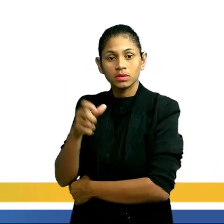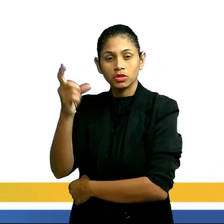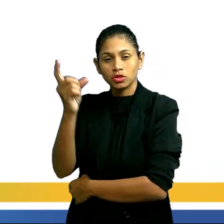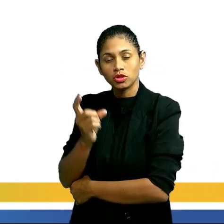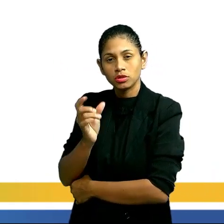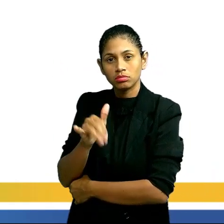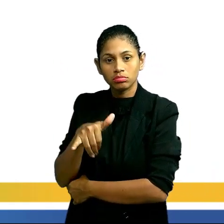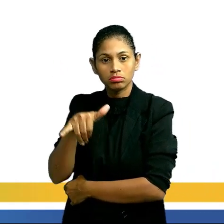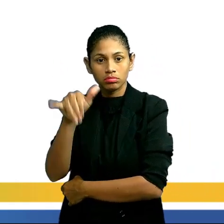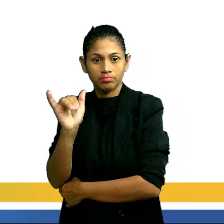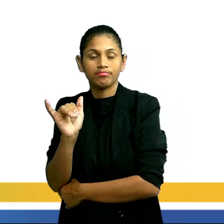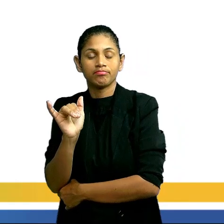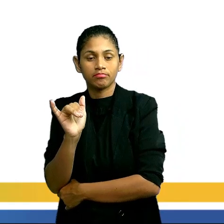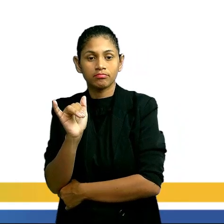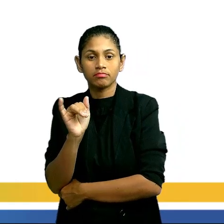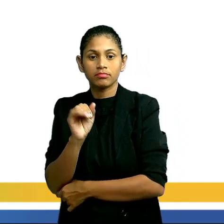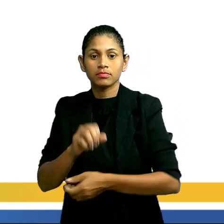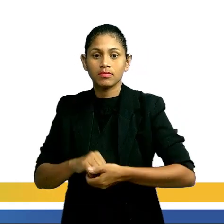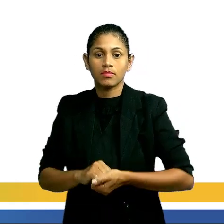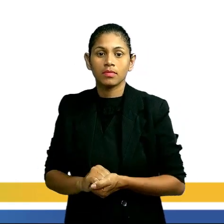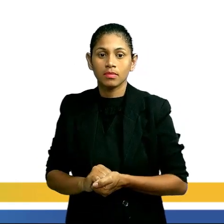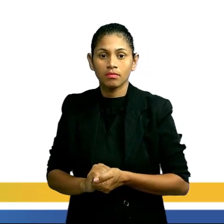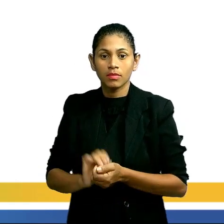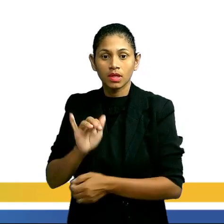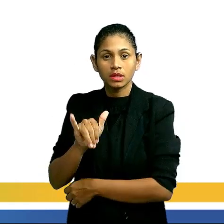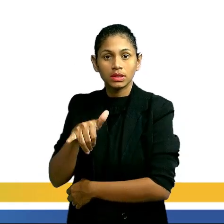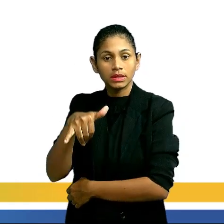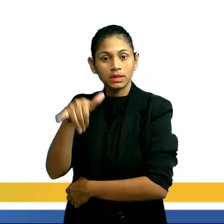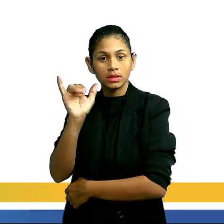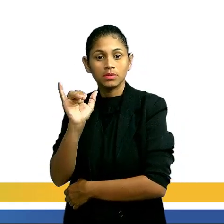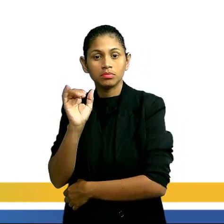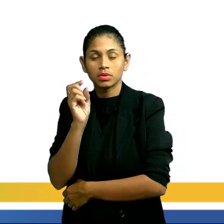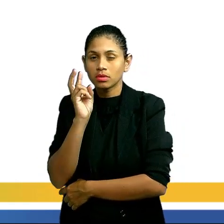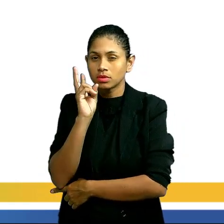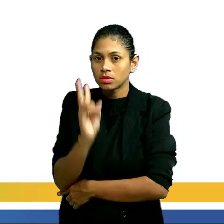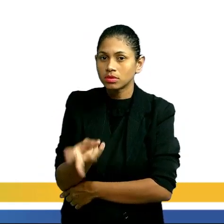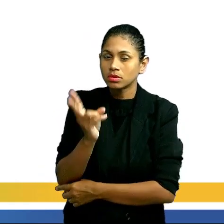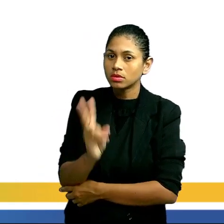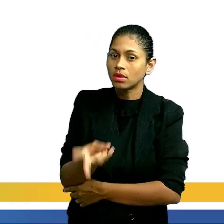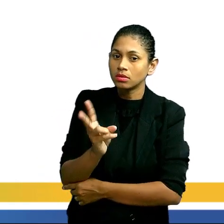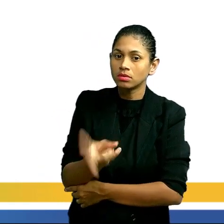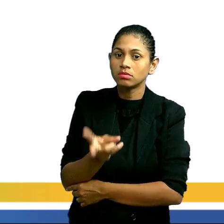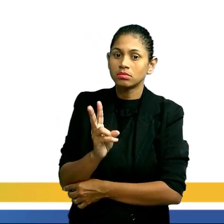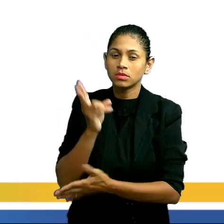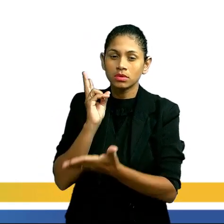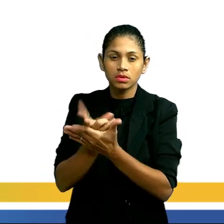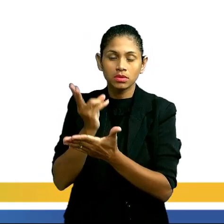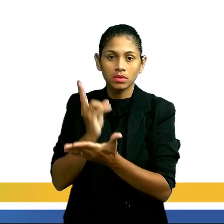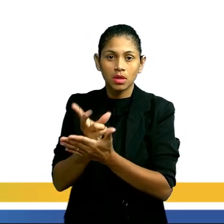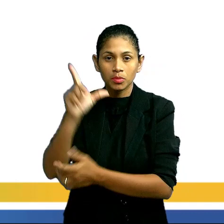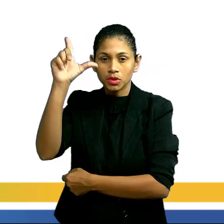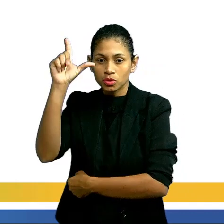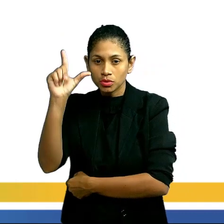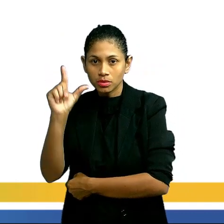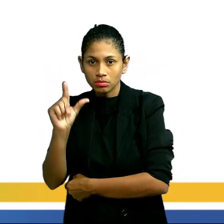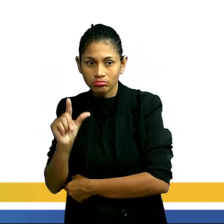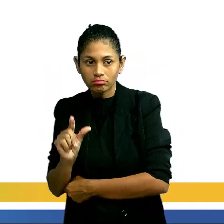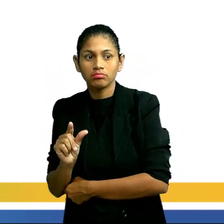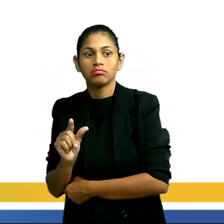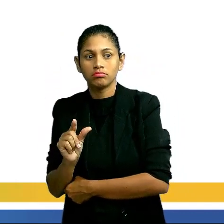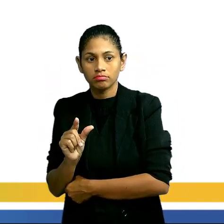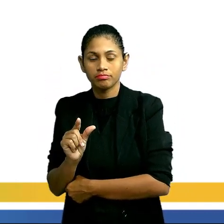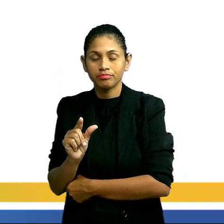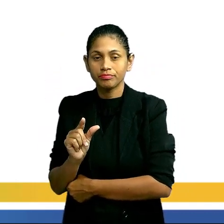Vamos observar essa questão aqui. Alternativa A. Nós temos aqui que x